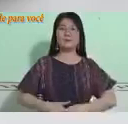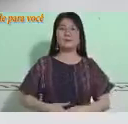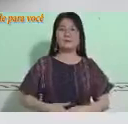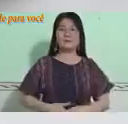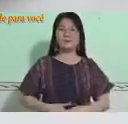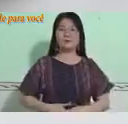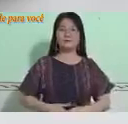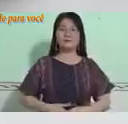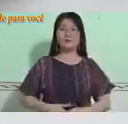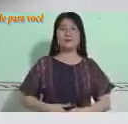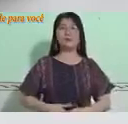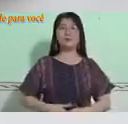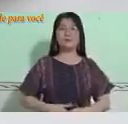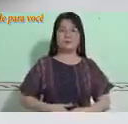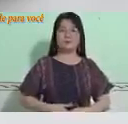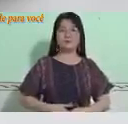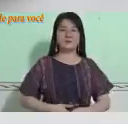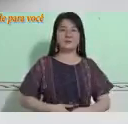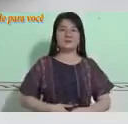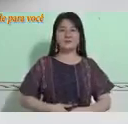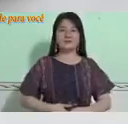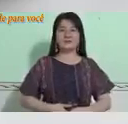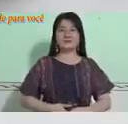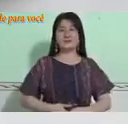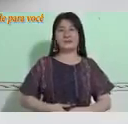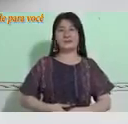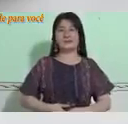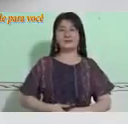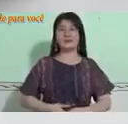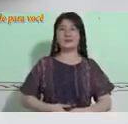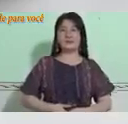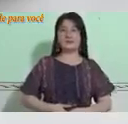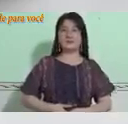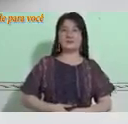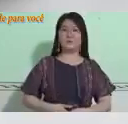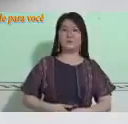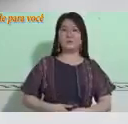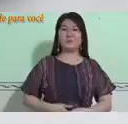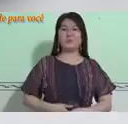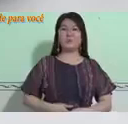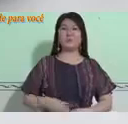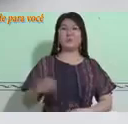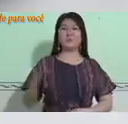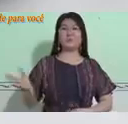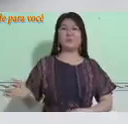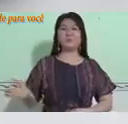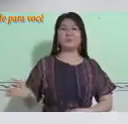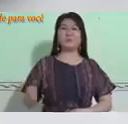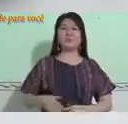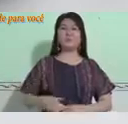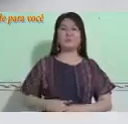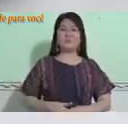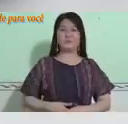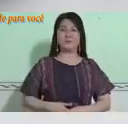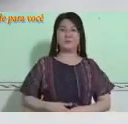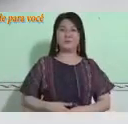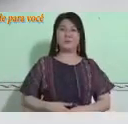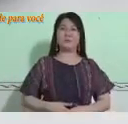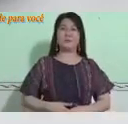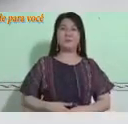Esta alteração na dieta permite diminuir a quantidade de fibras ingeridas, vírgula, fazendo com que as fezes diminuam de